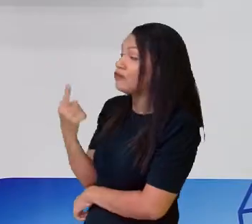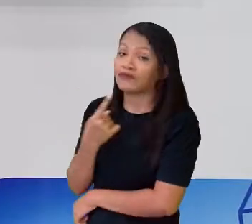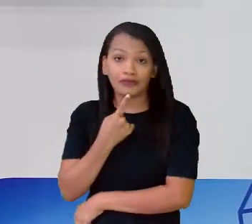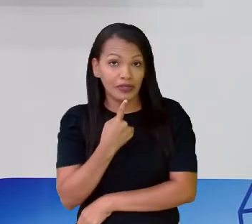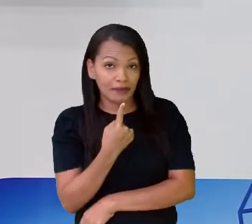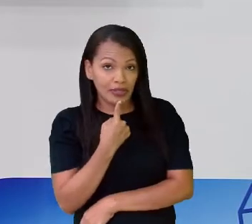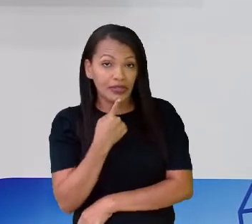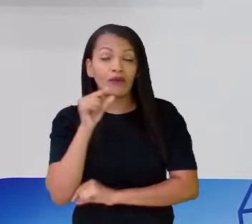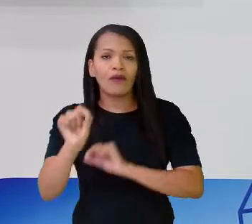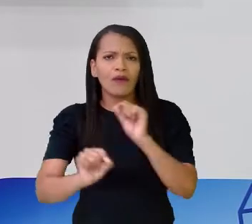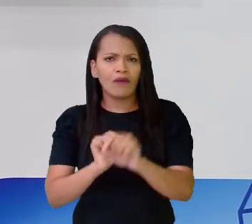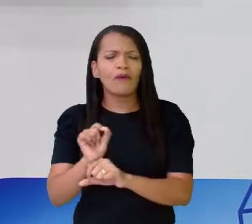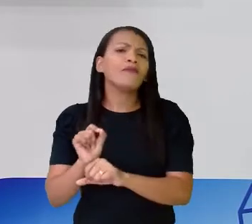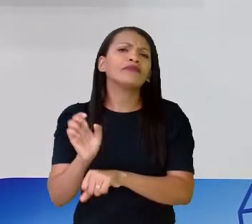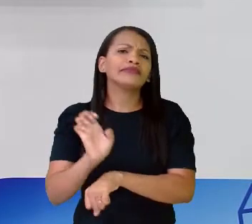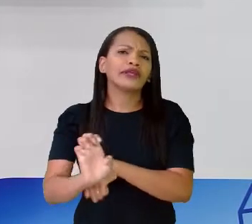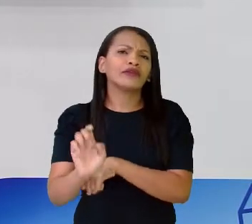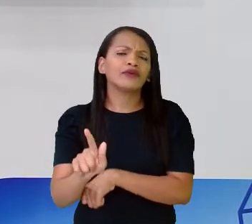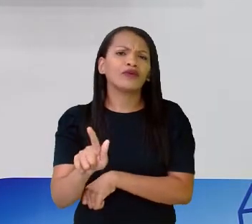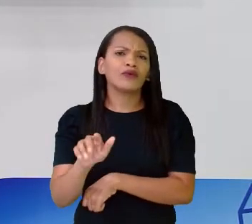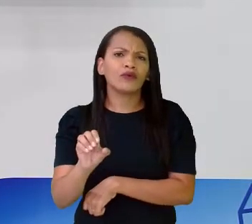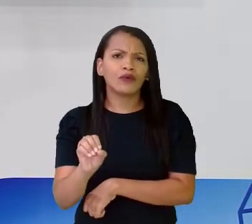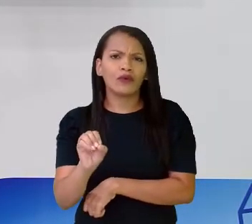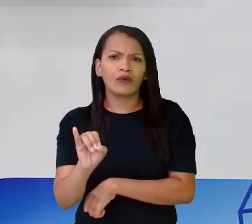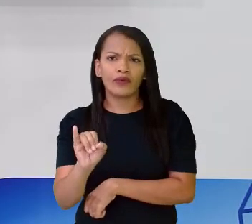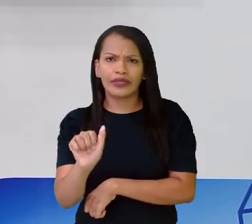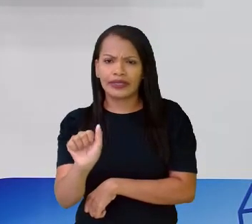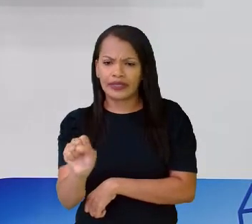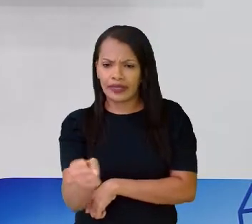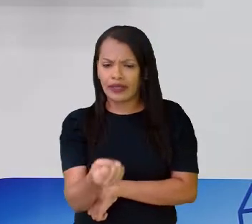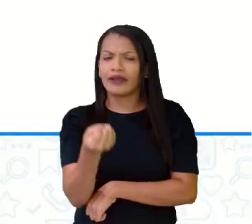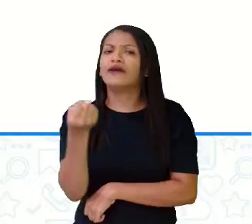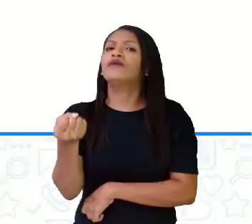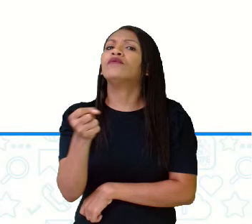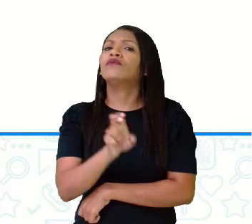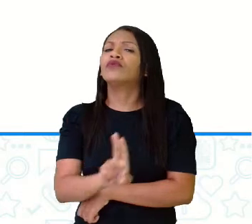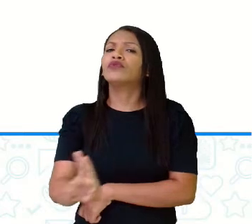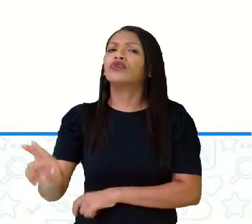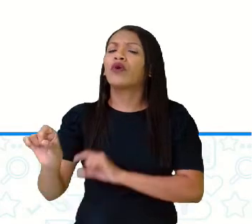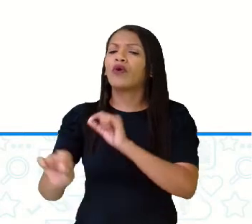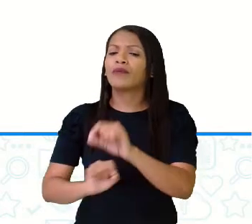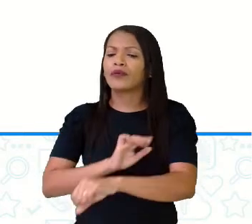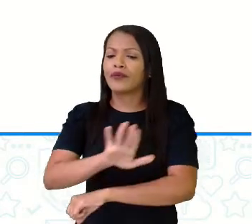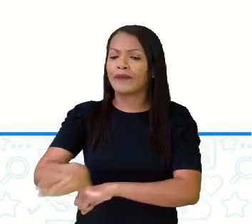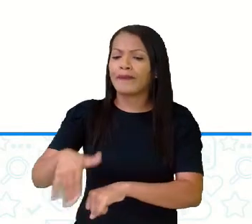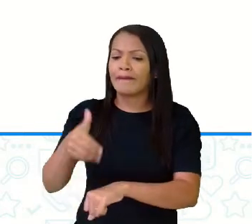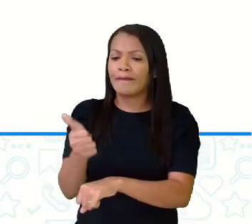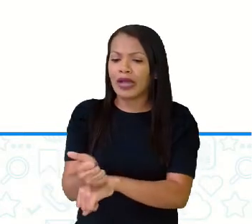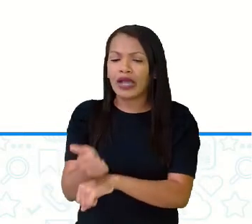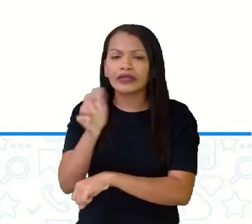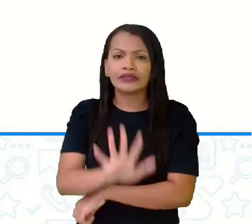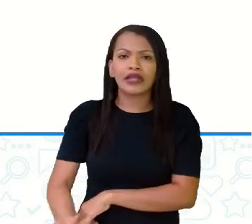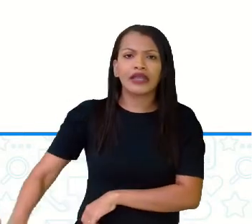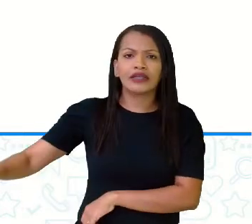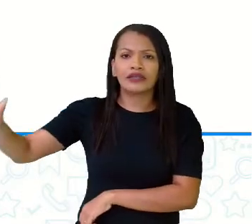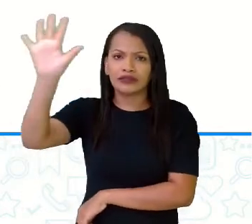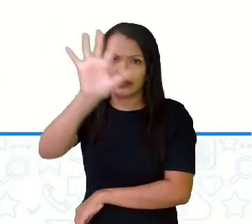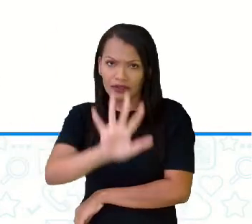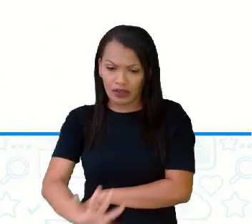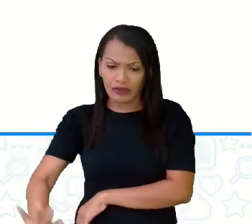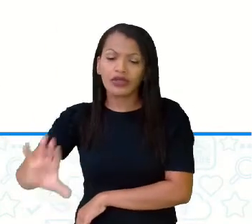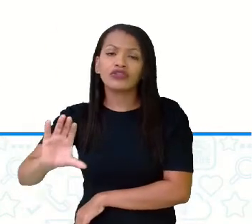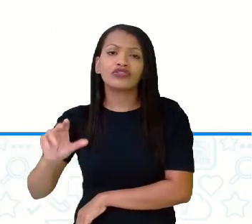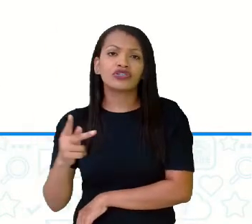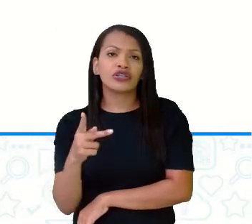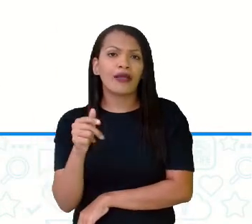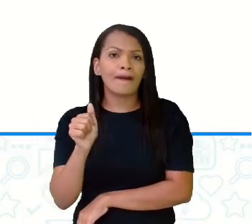em Goiás. O nome oficial da Chapada dos Veadeiros é, ó, Parque Nacional da Chapada dos Veadeiros,